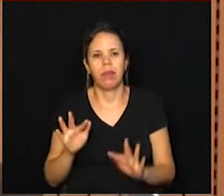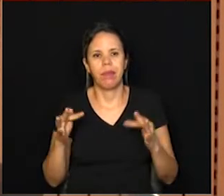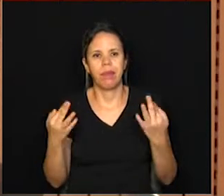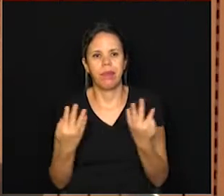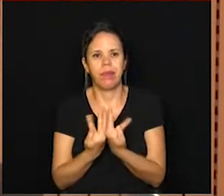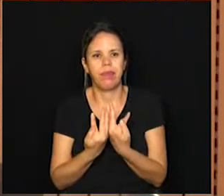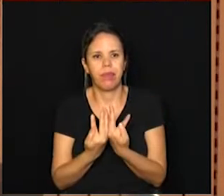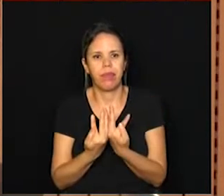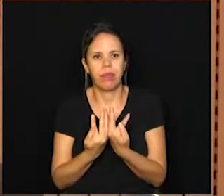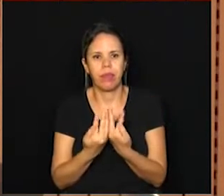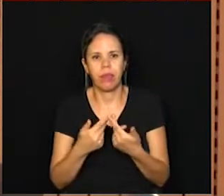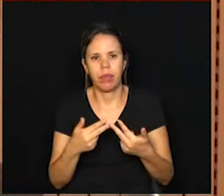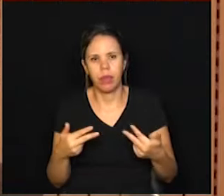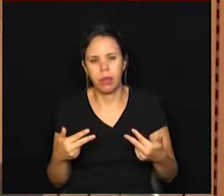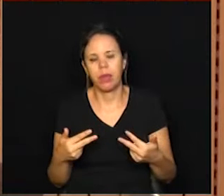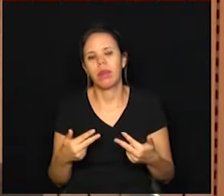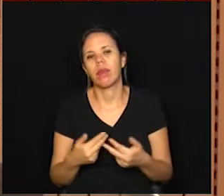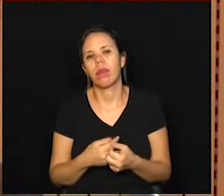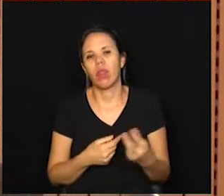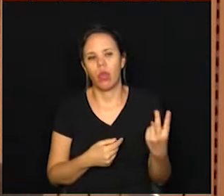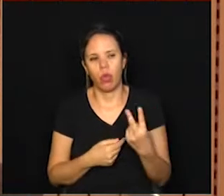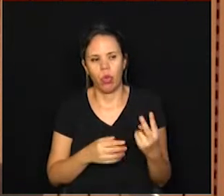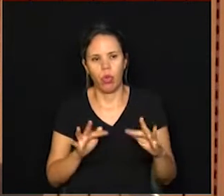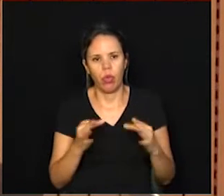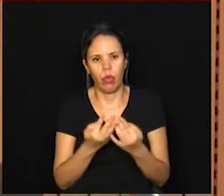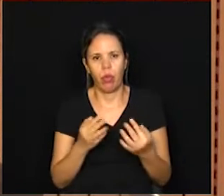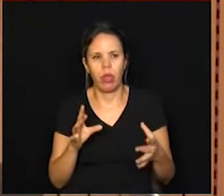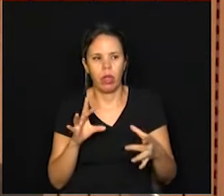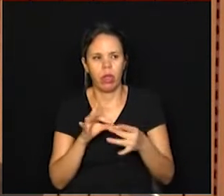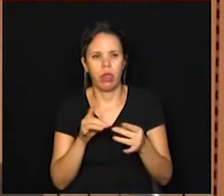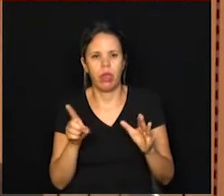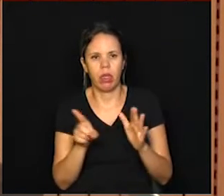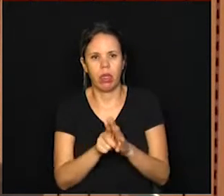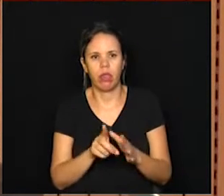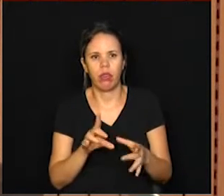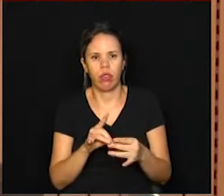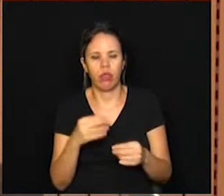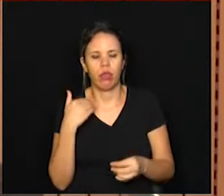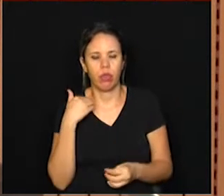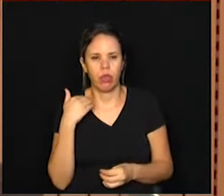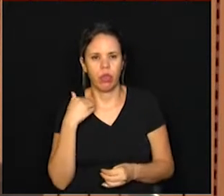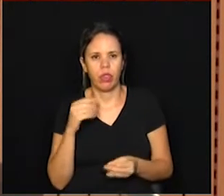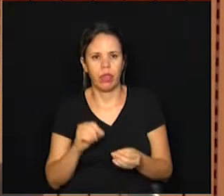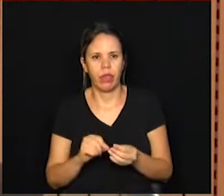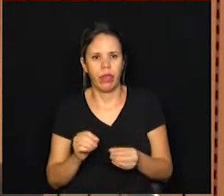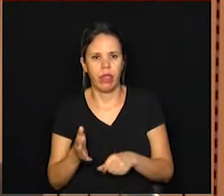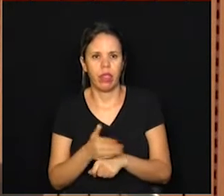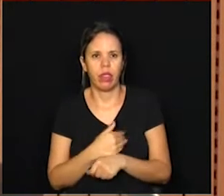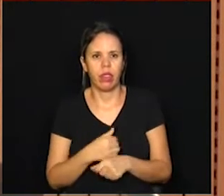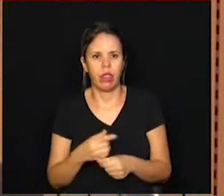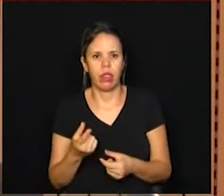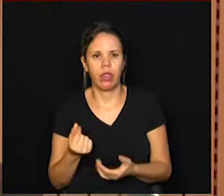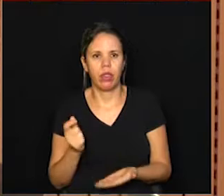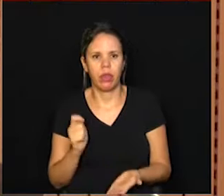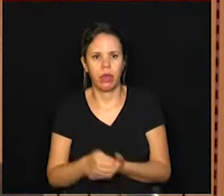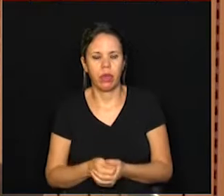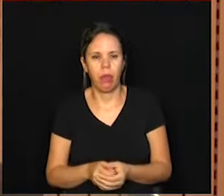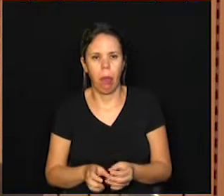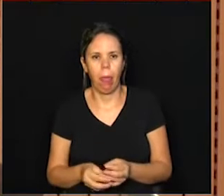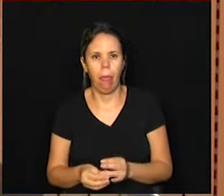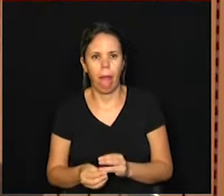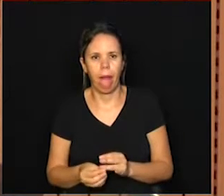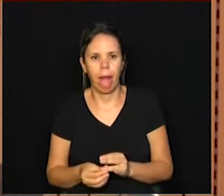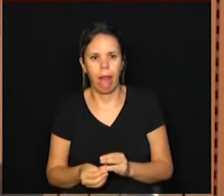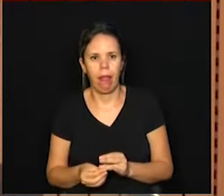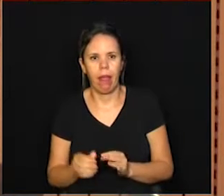família Zarzur, porque eles faziam uma antecipação de recursos que era chamado